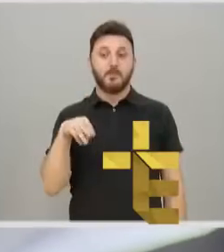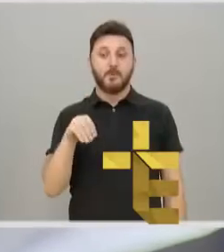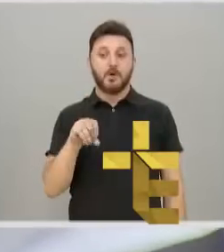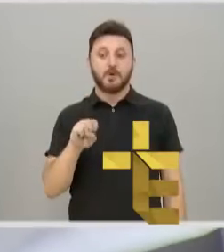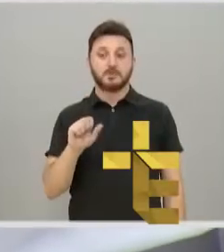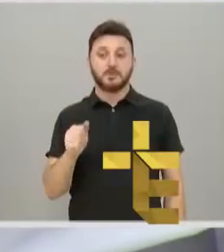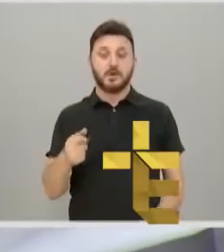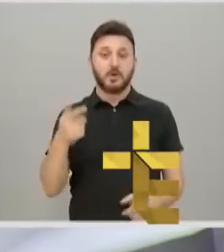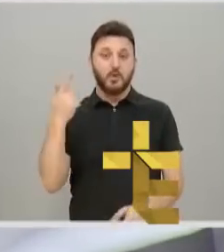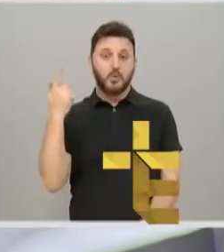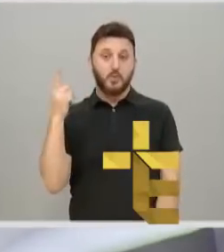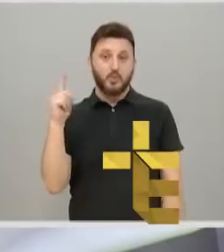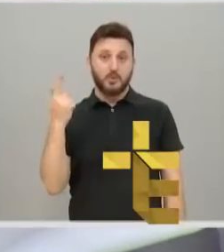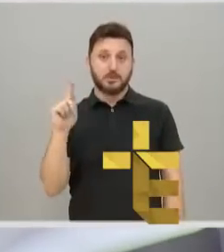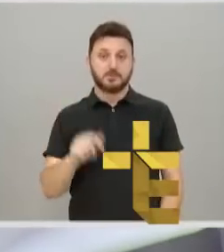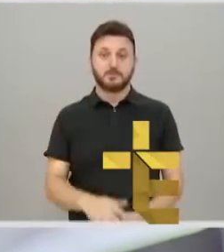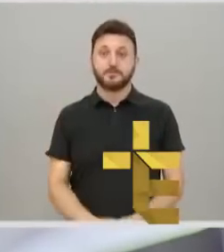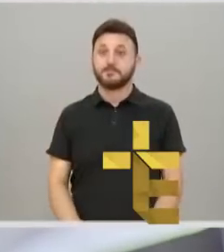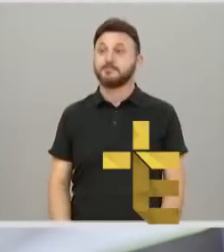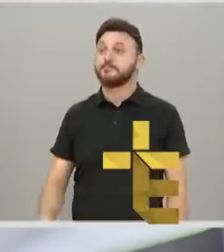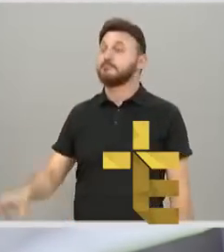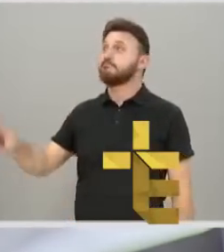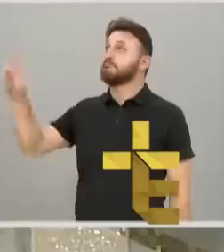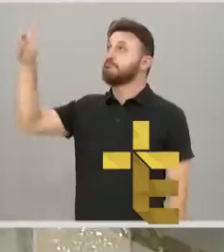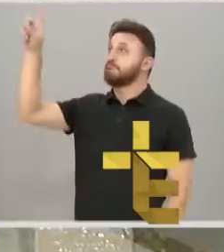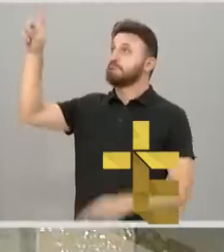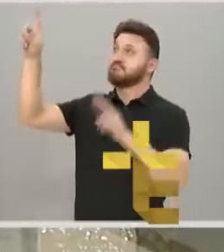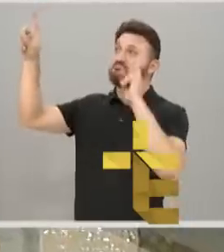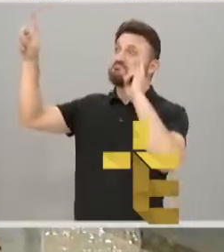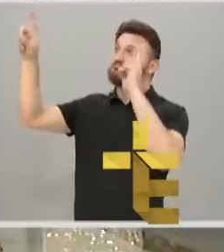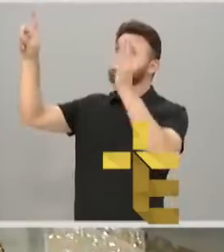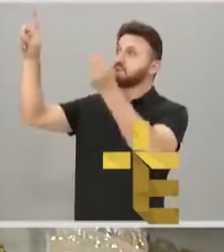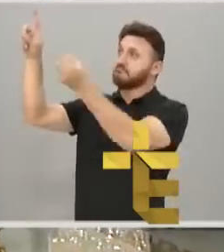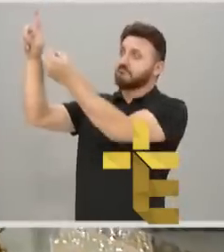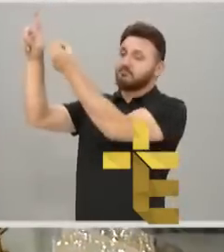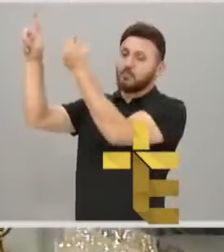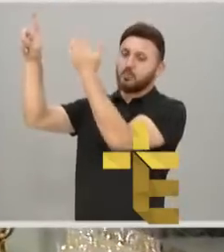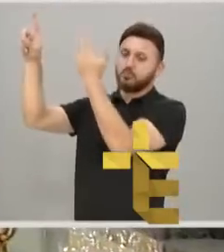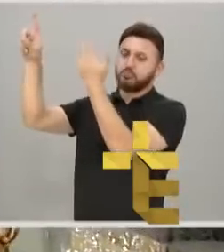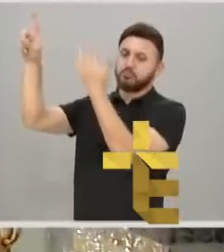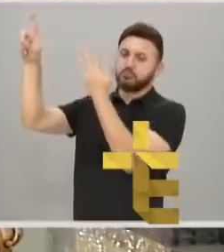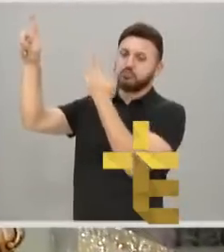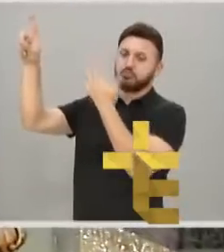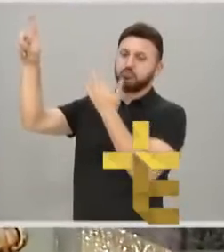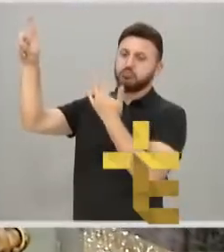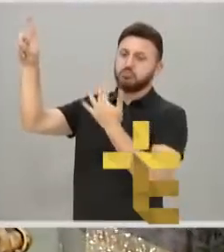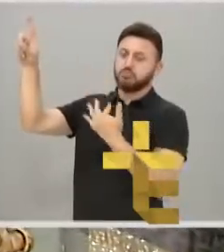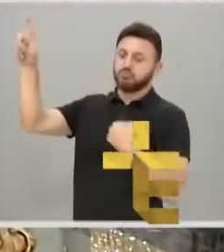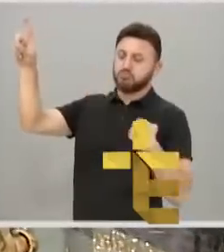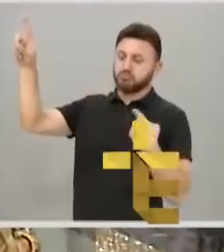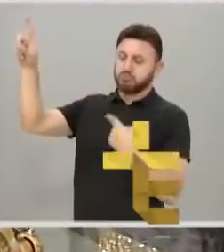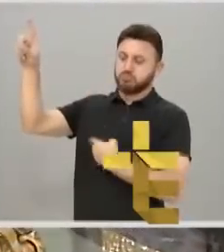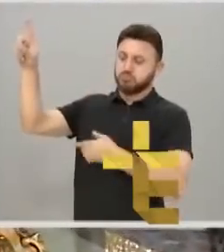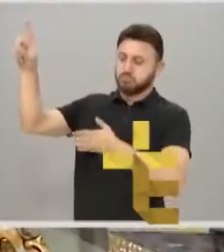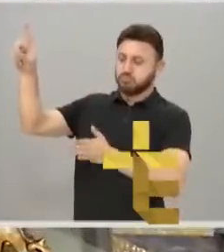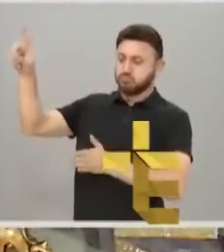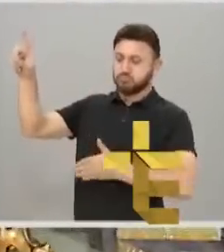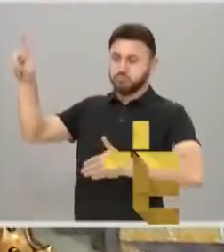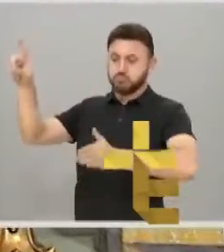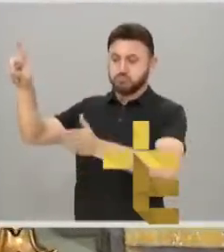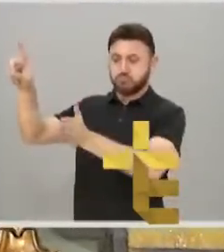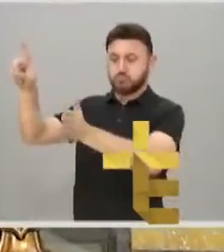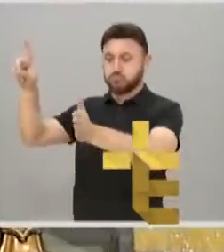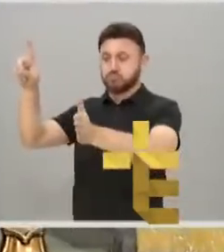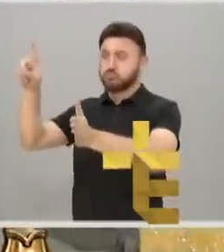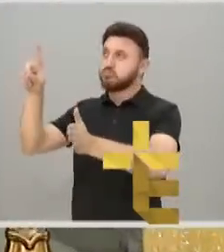Senhor nosso Deus, dai-nos por vossa graça caminhar com alegria na mesma caridade que